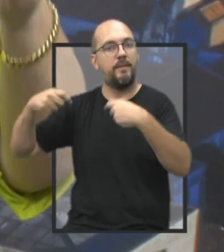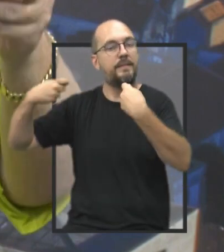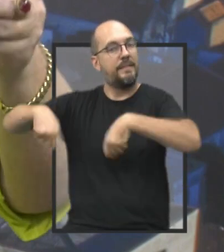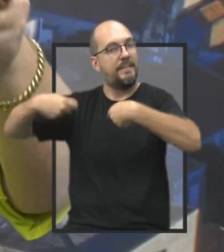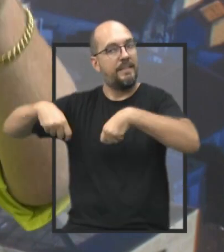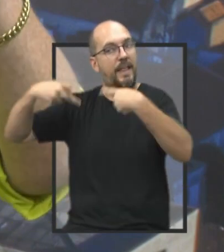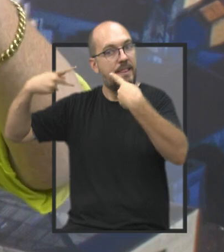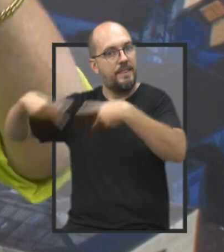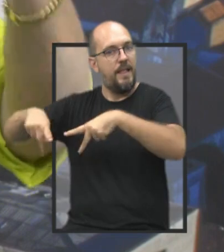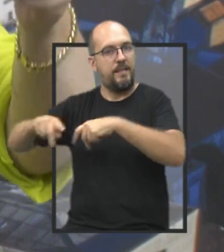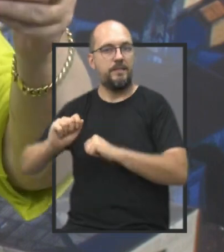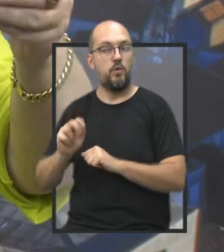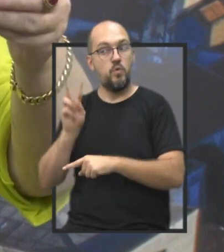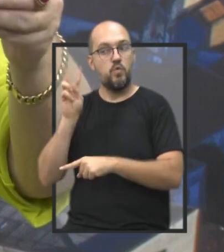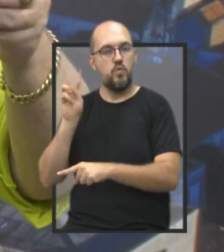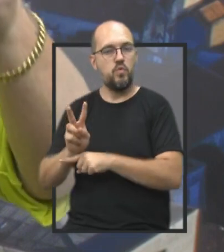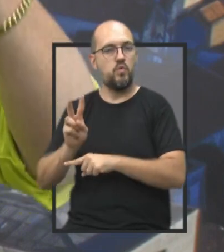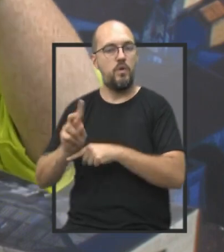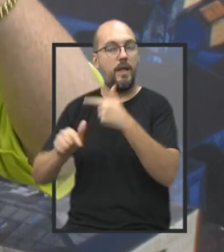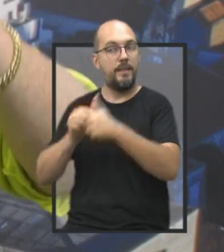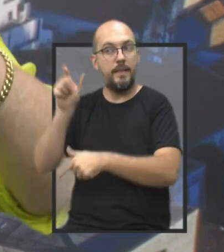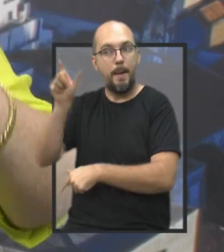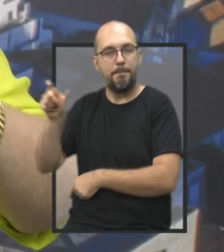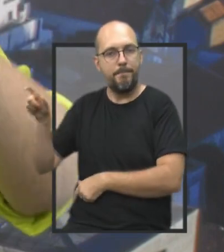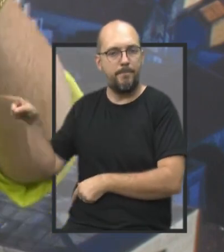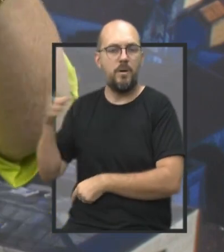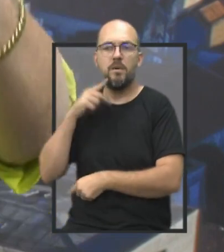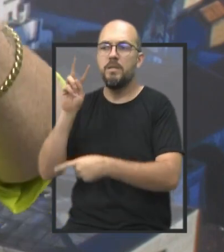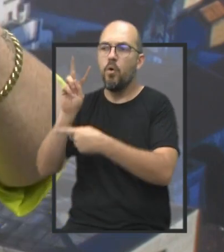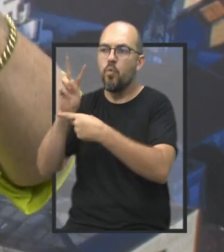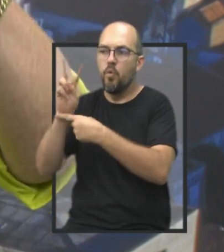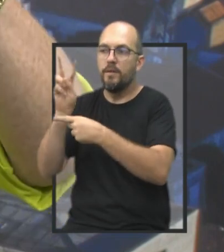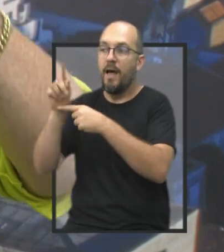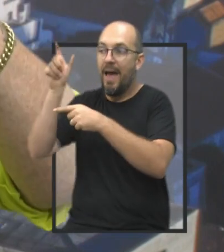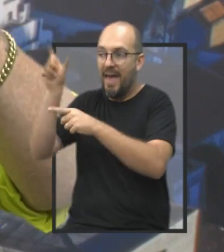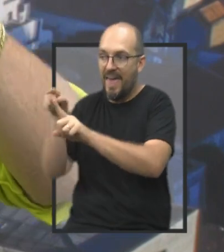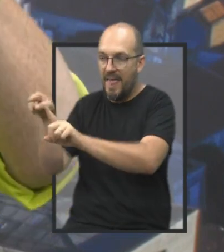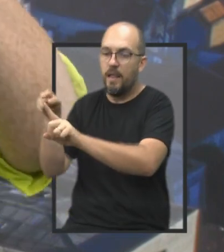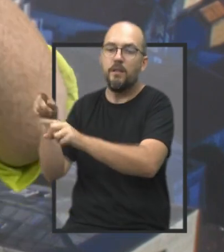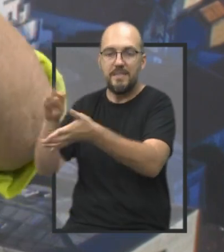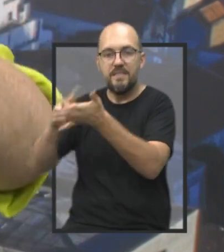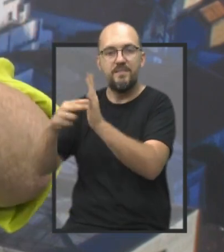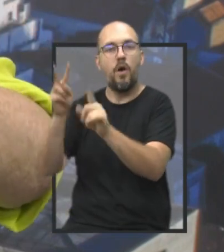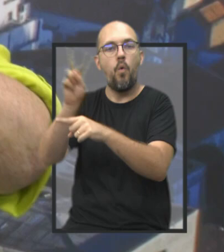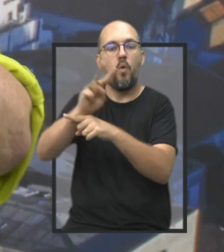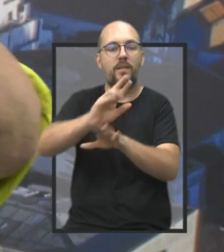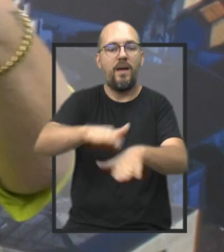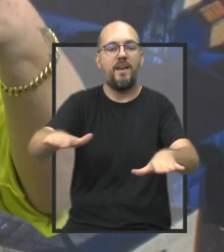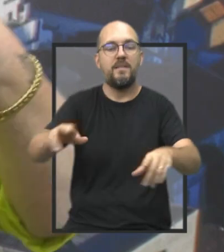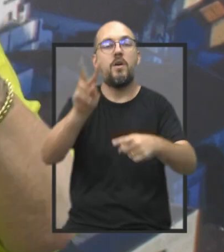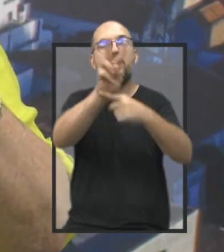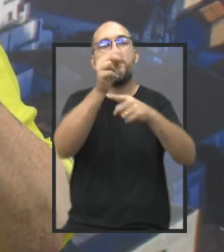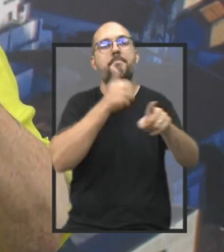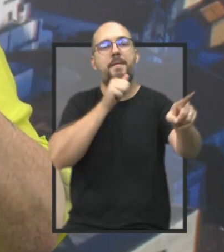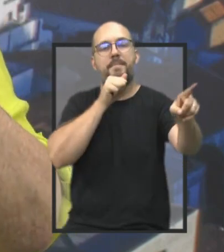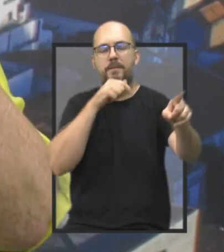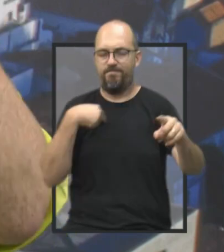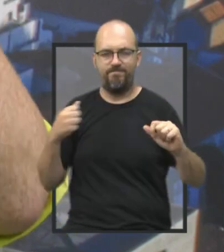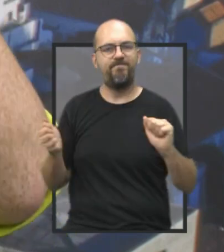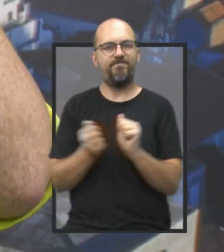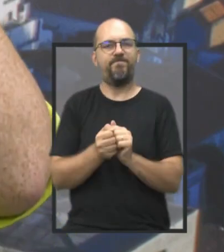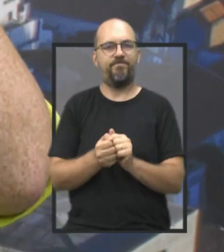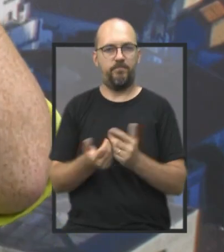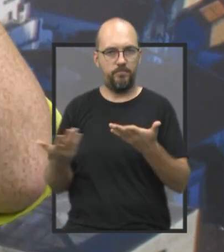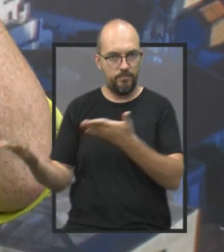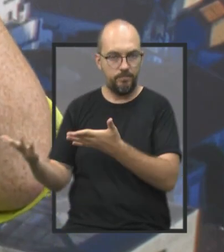as demandas dele. Cuidar deste trabalhador também é cuidar destas crianças, também é cuidar destas mães, e a gente vai estar junto.